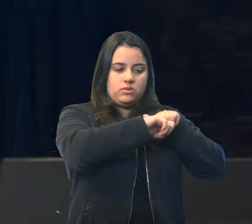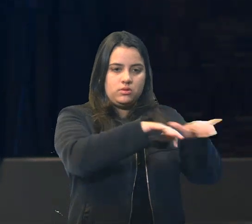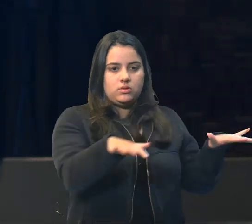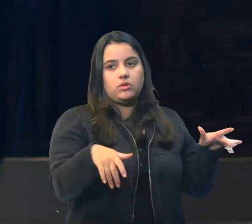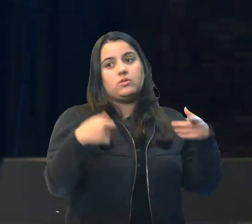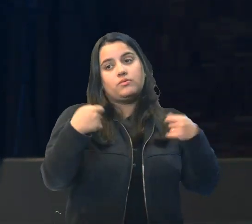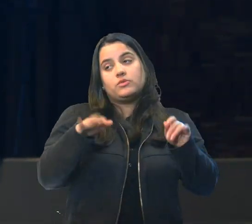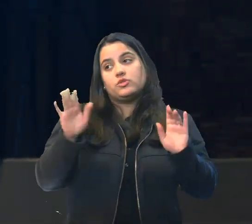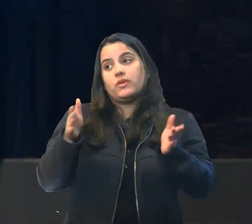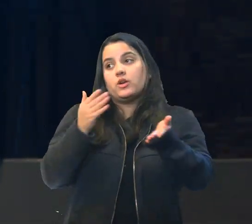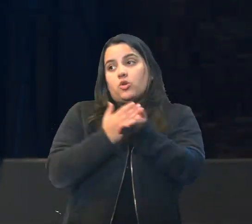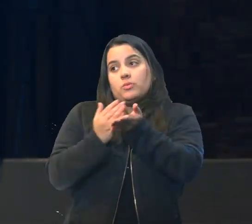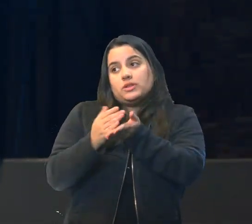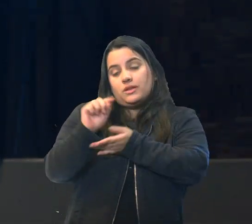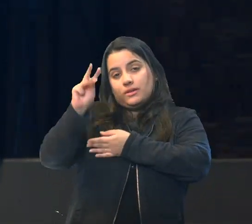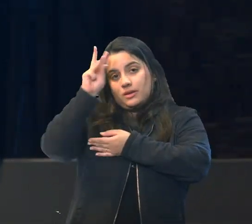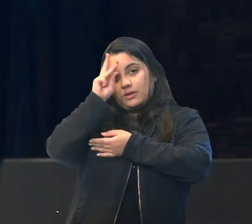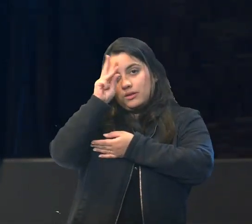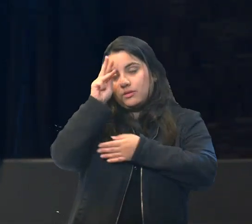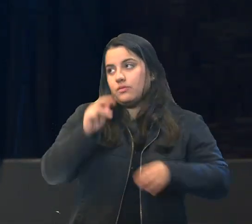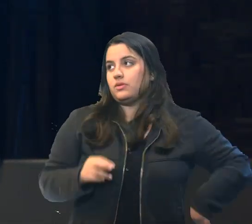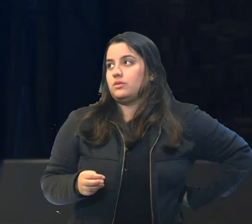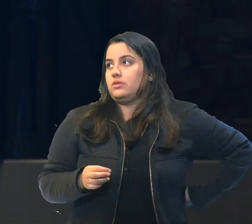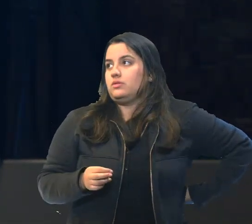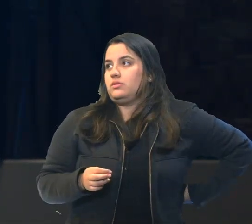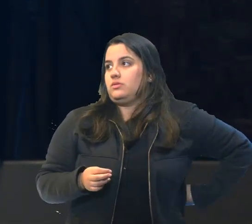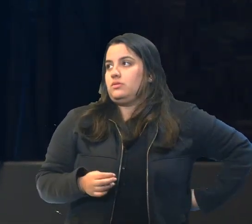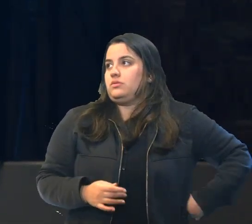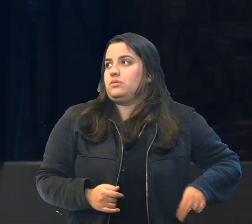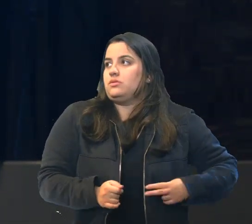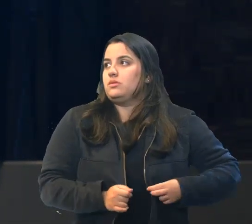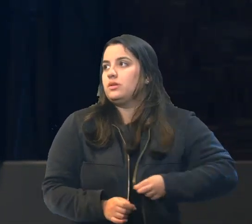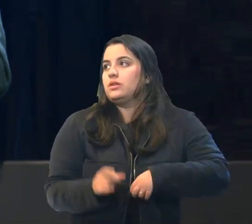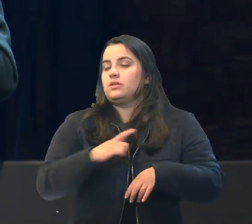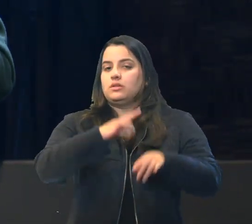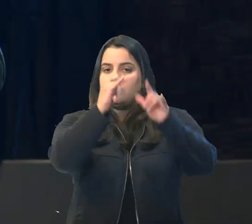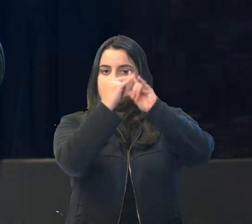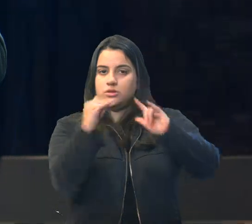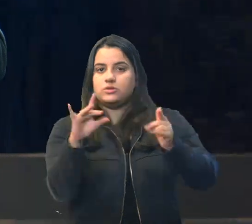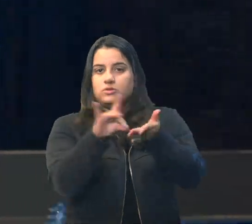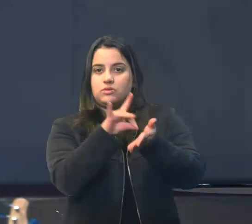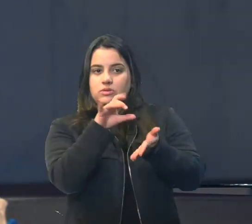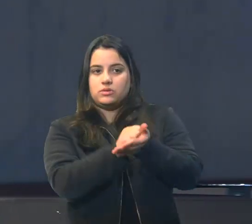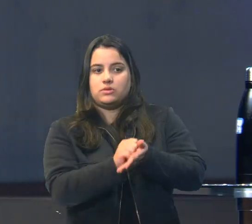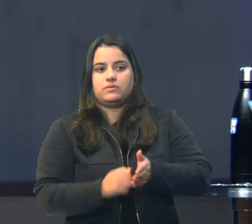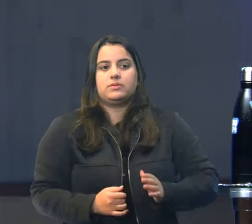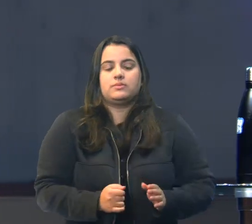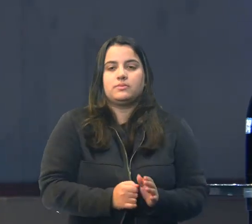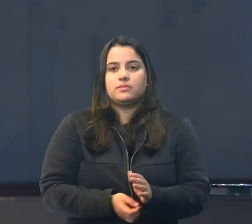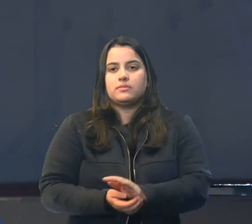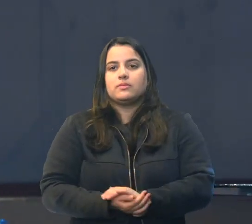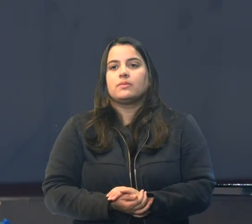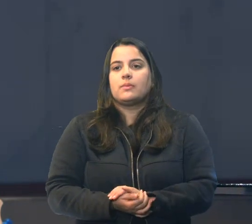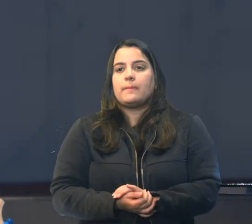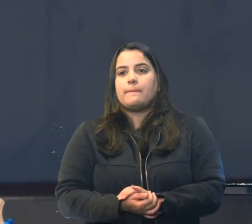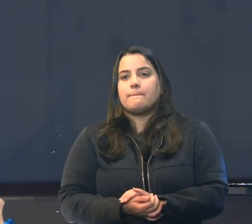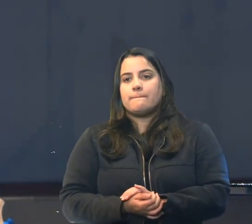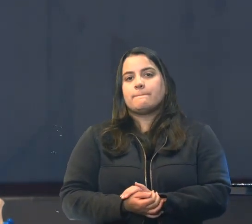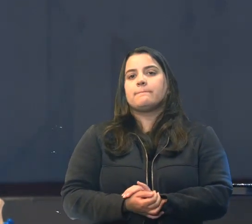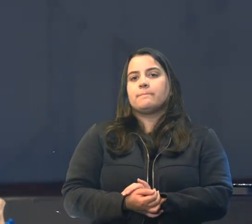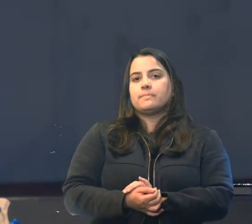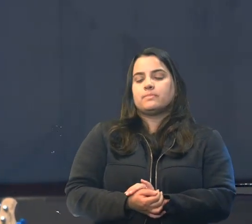na terça-feira. A gente dá um caldo. Vai lá no stand do Retiro e inscreve ele que é benção. Eu mandei uma mensagem lá no